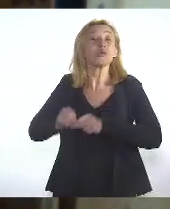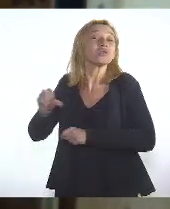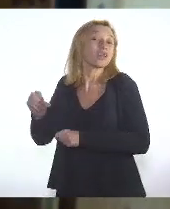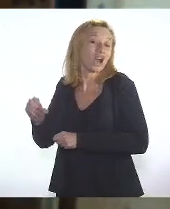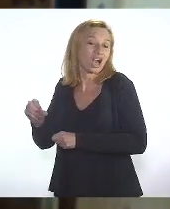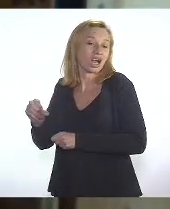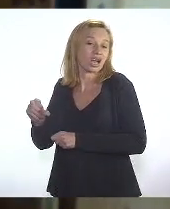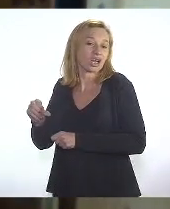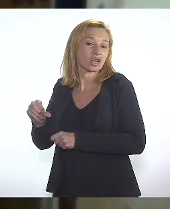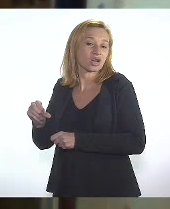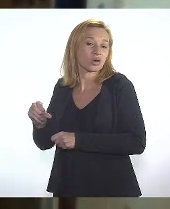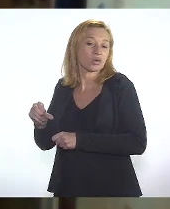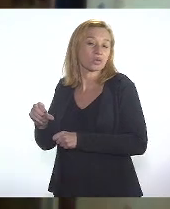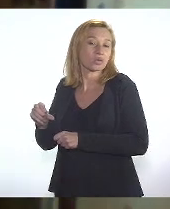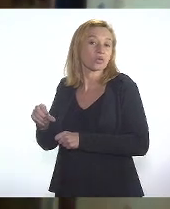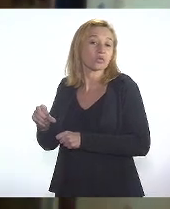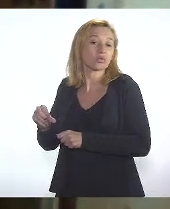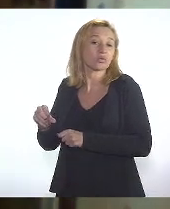aquilo que as urnas